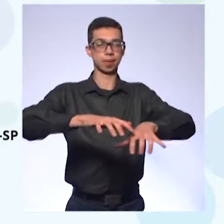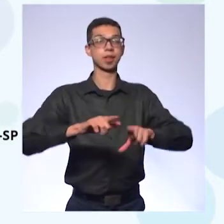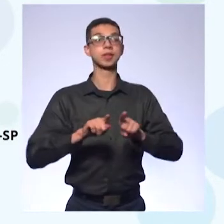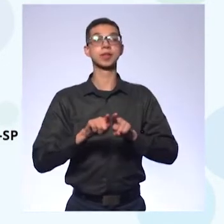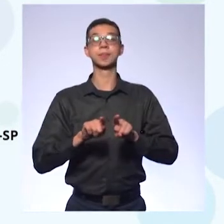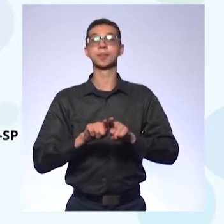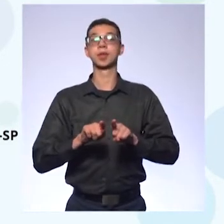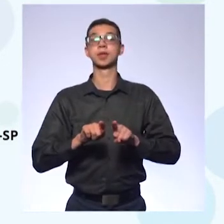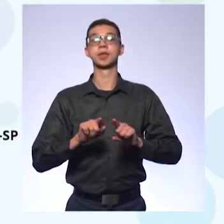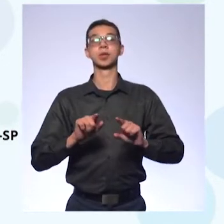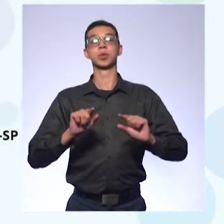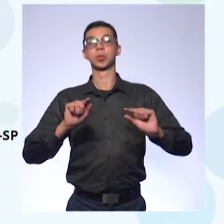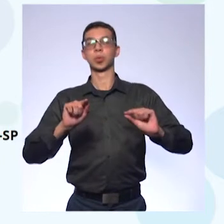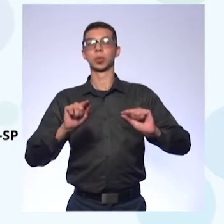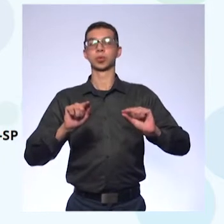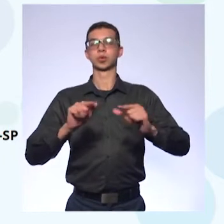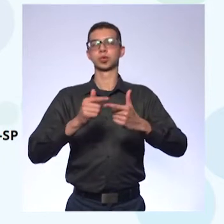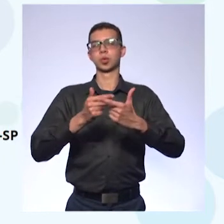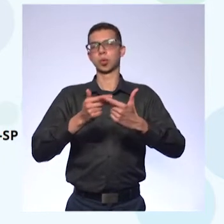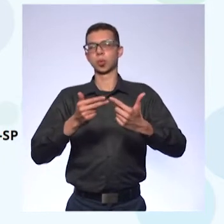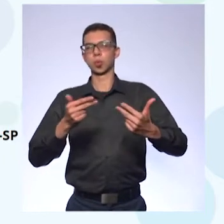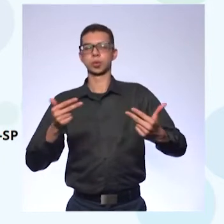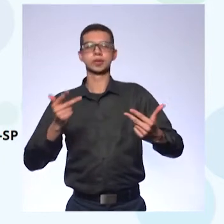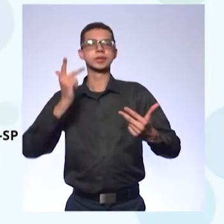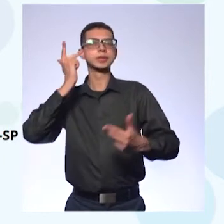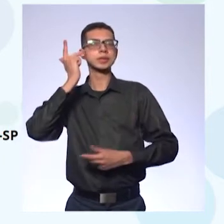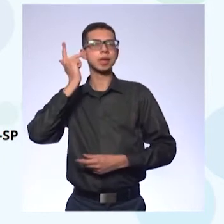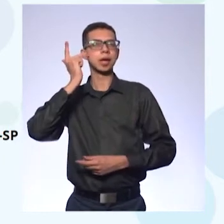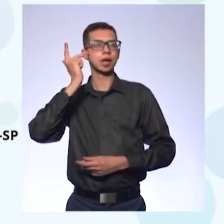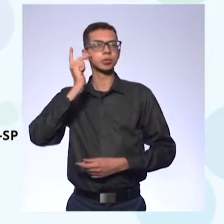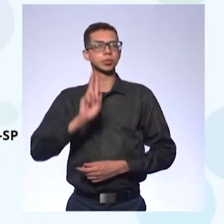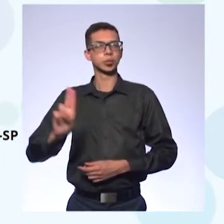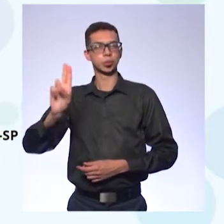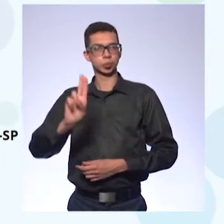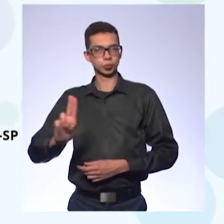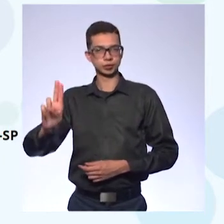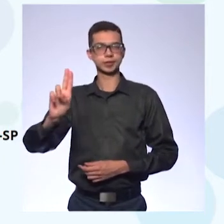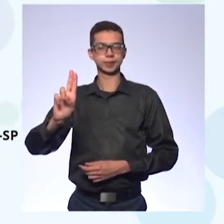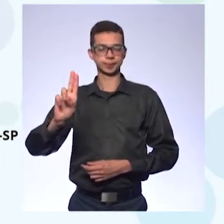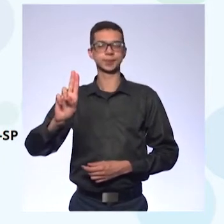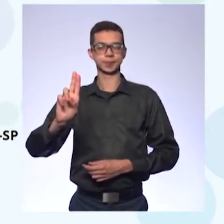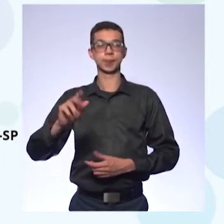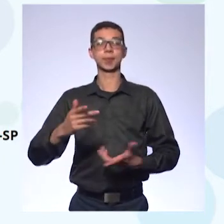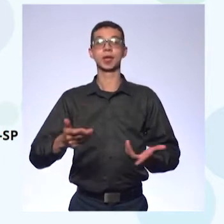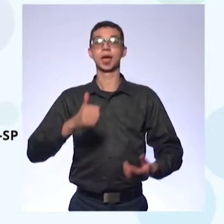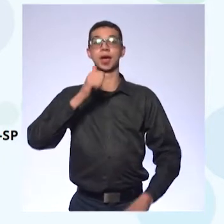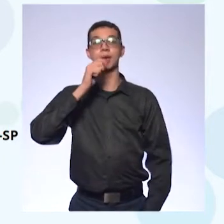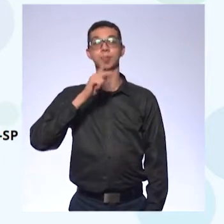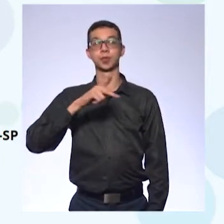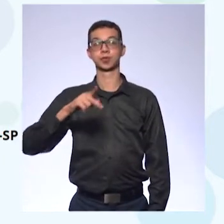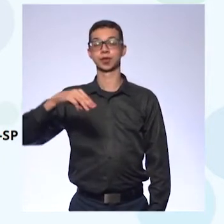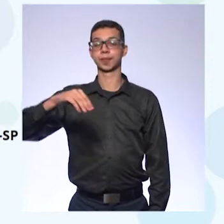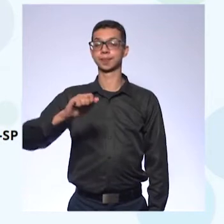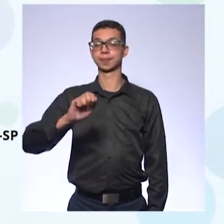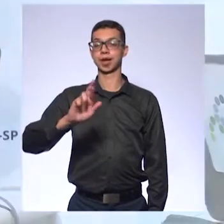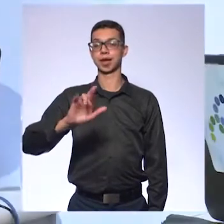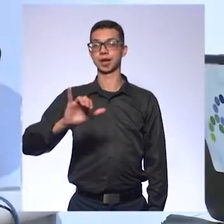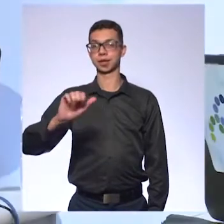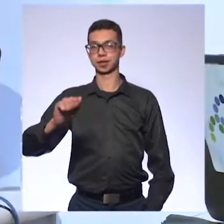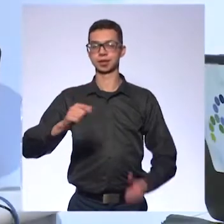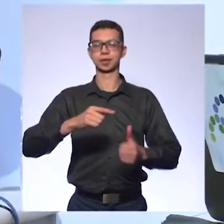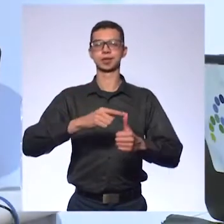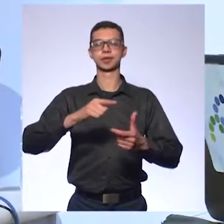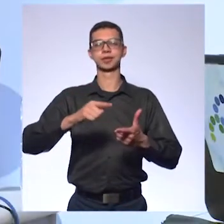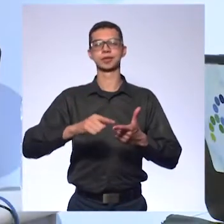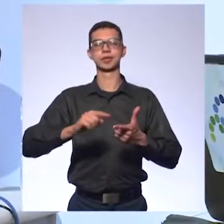preparada aqui pela professora Milene, com a colaboração da professora Mariana, professor Sérgio, todo mundo lá da equipe de Geografia